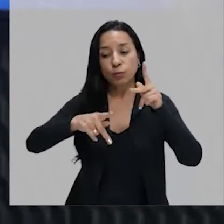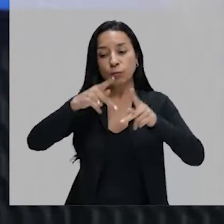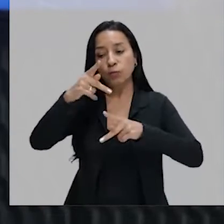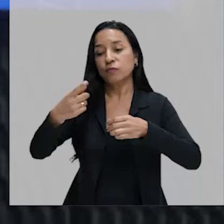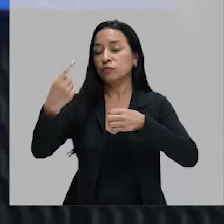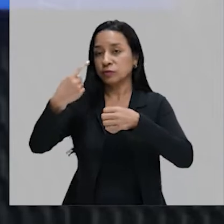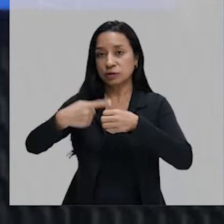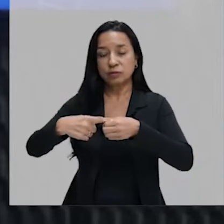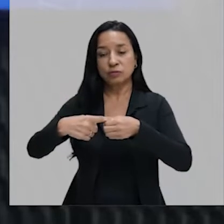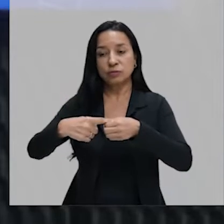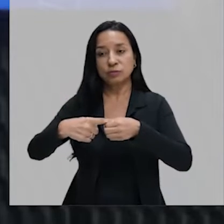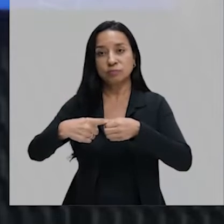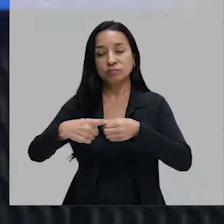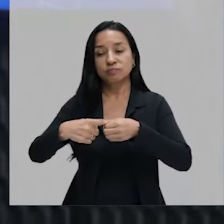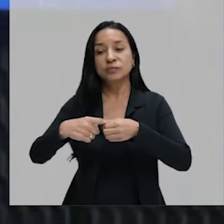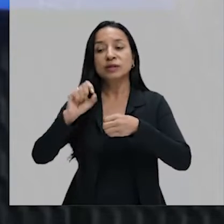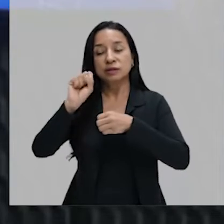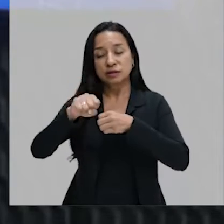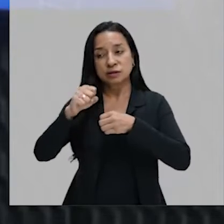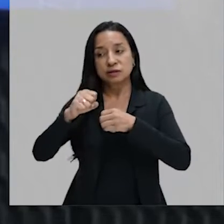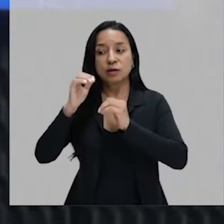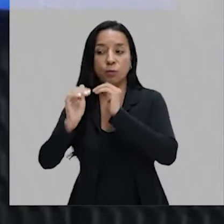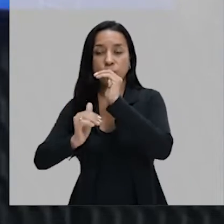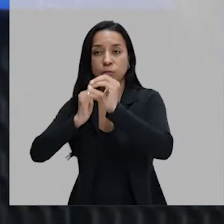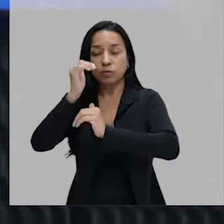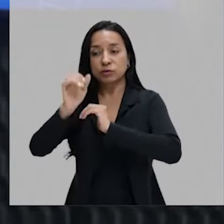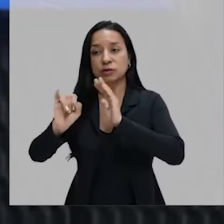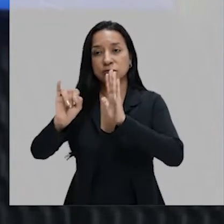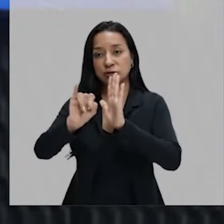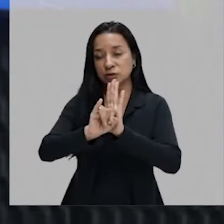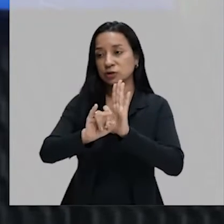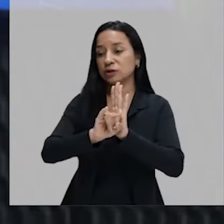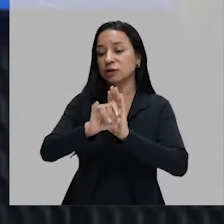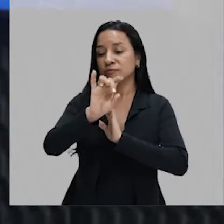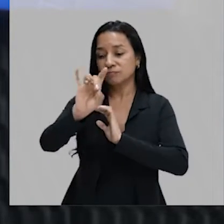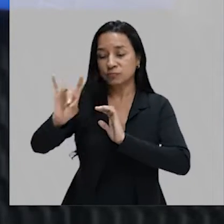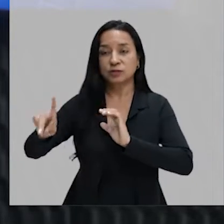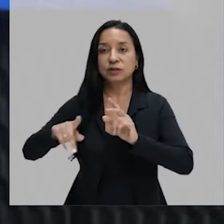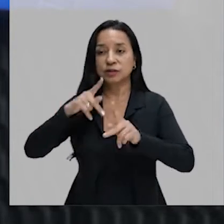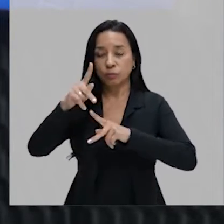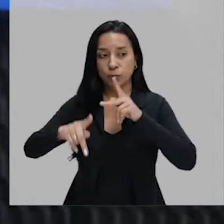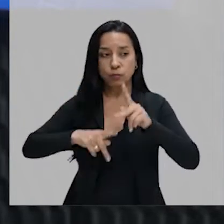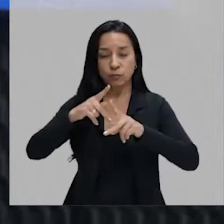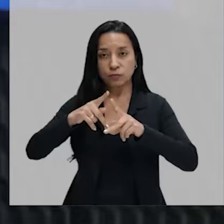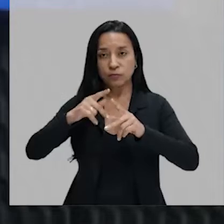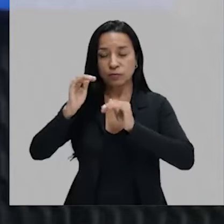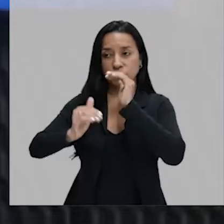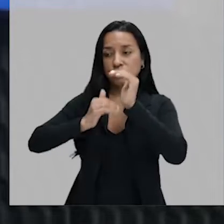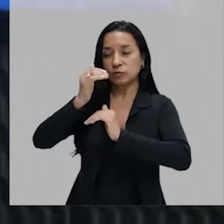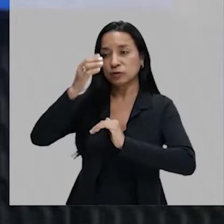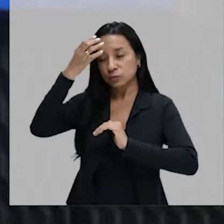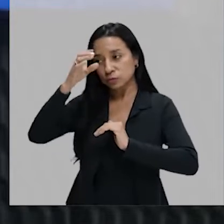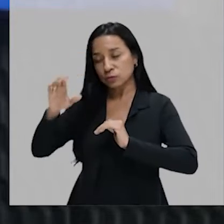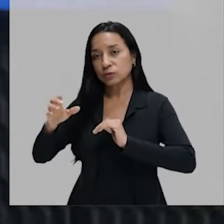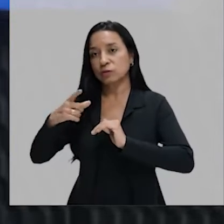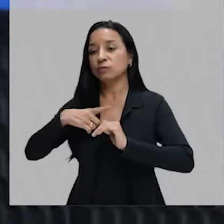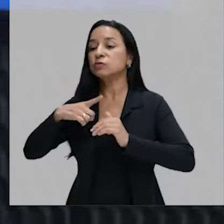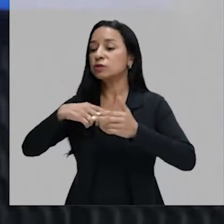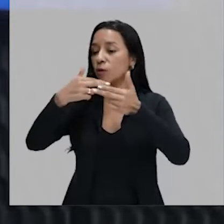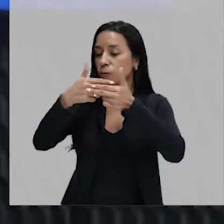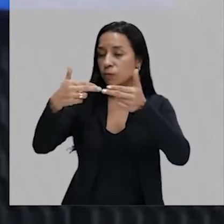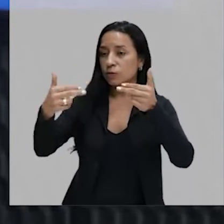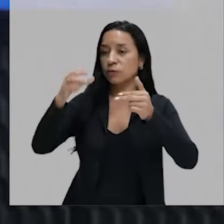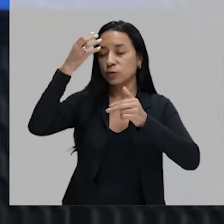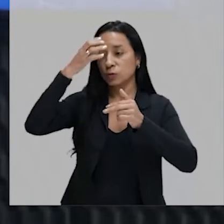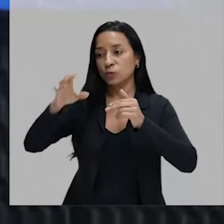identidade de cada povo. Ou seja, é um processo cultural. Então, na hora que eu tenho um elemento cultural capaz